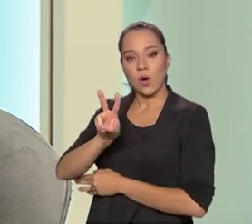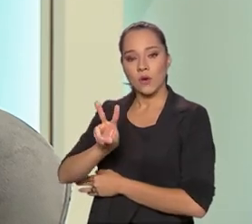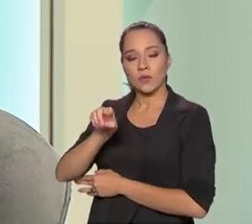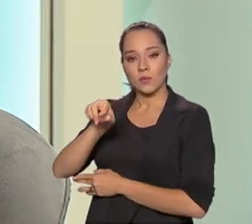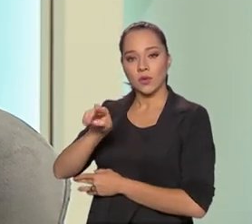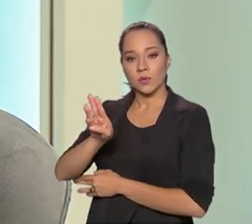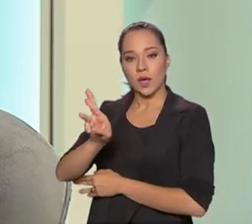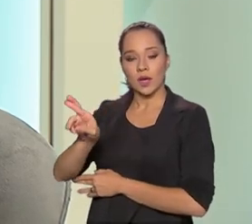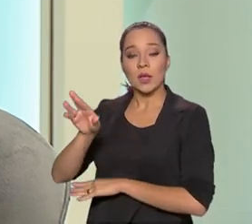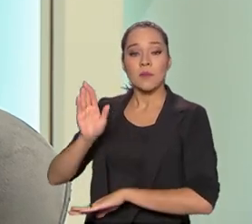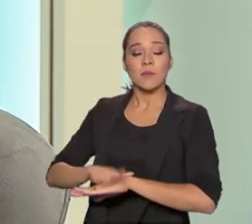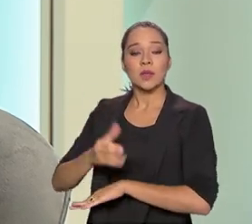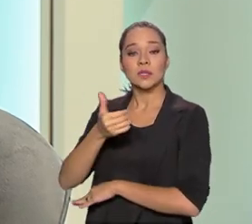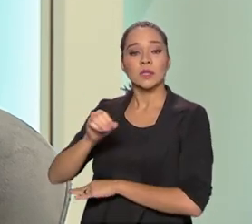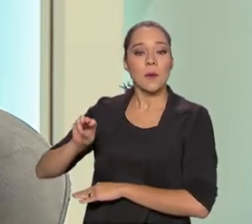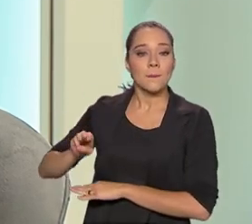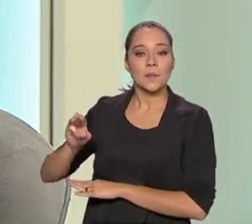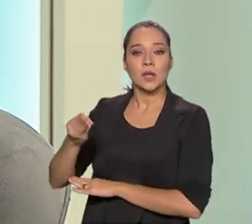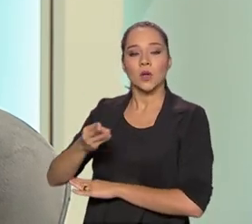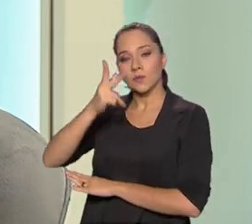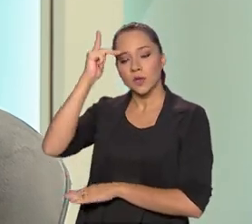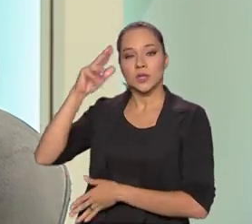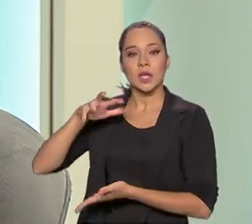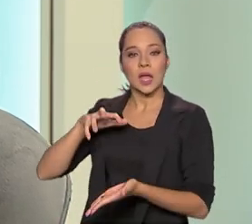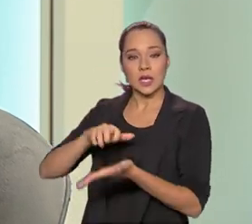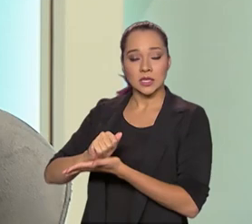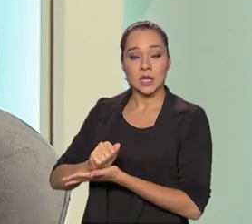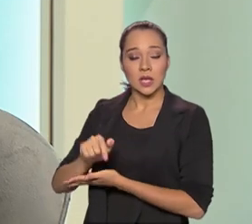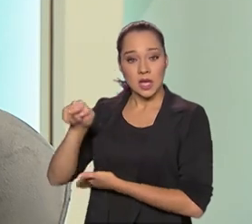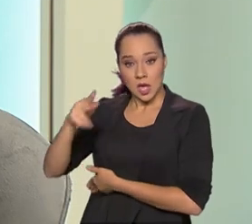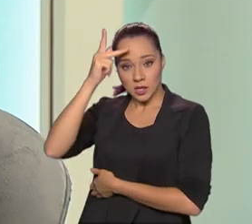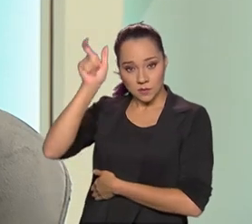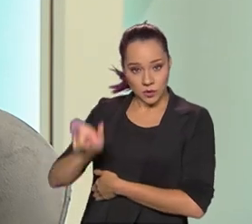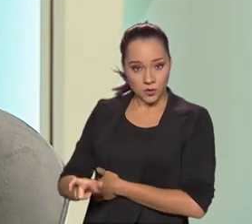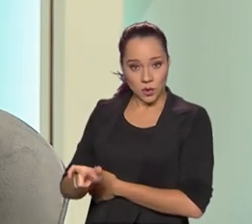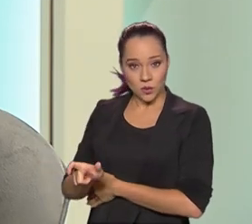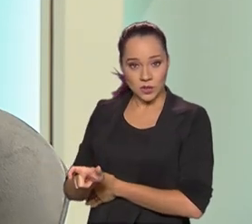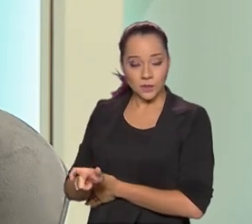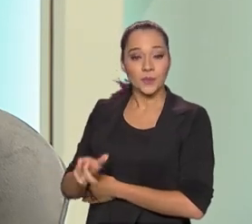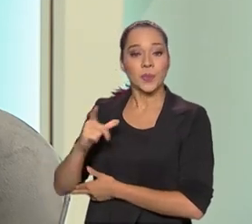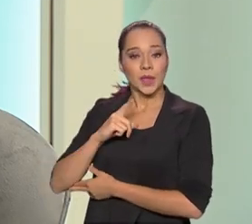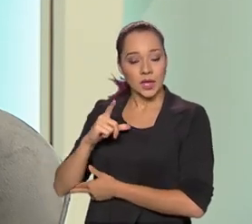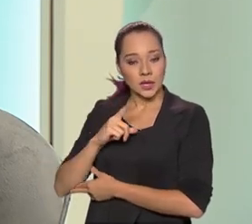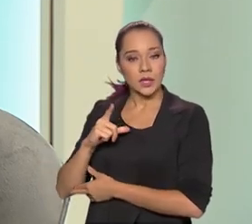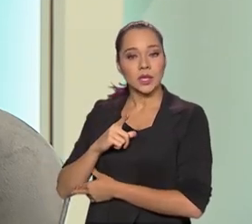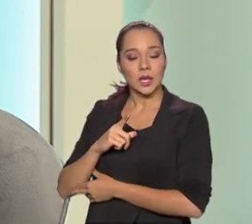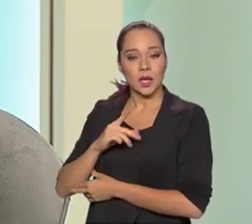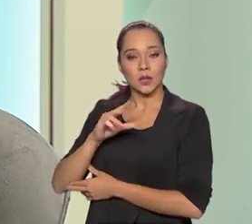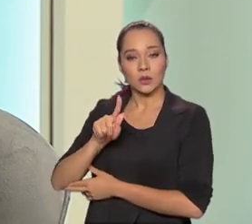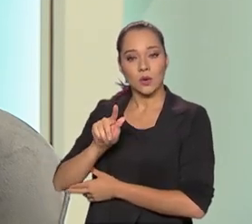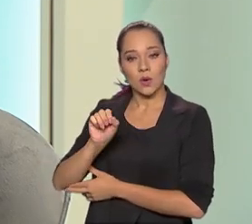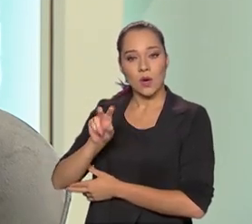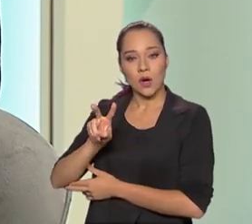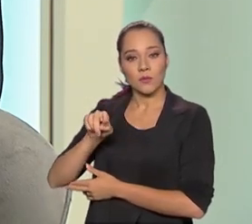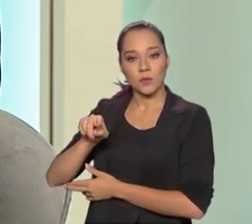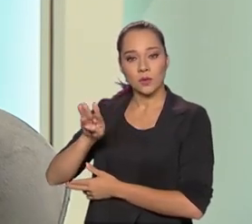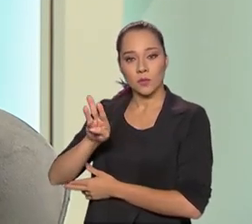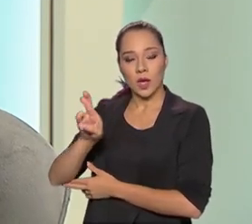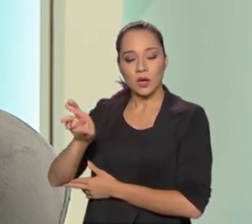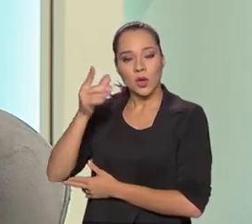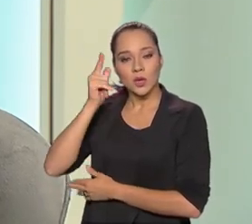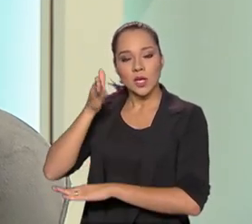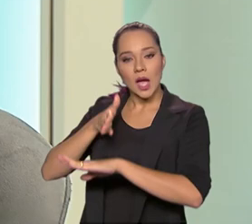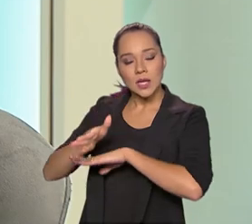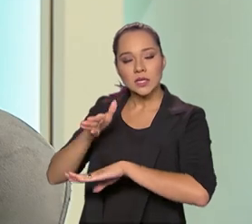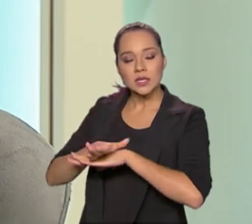mais de 100 milhões de cadastrados e essas pessoas que têm conta no GovBR podem